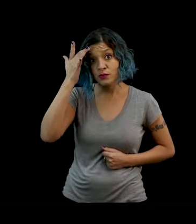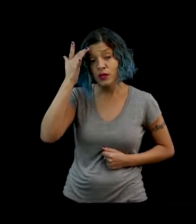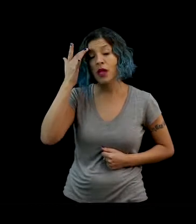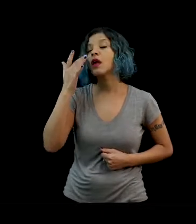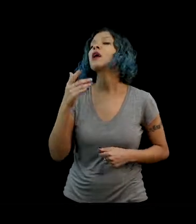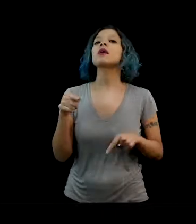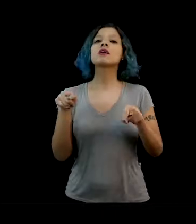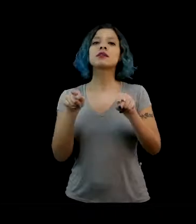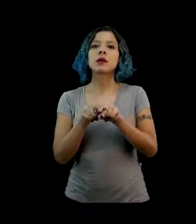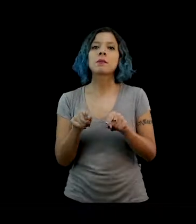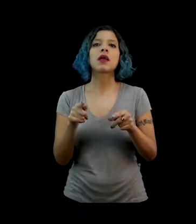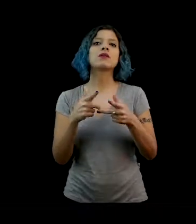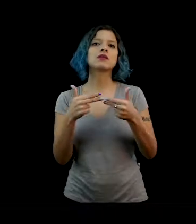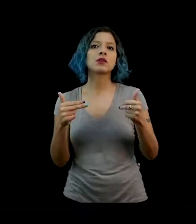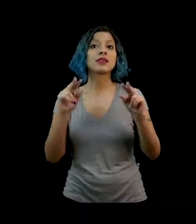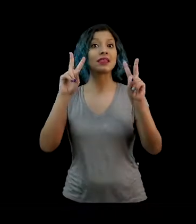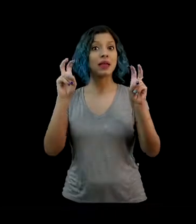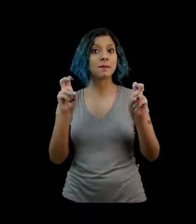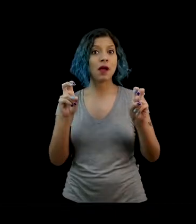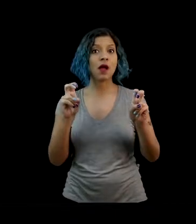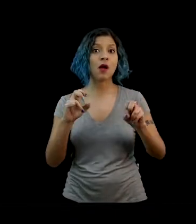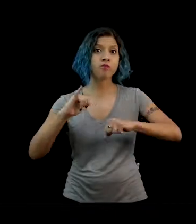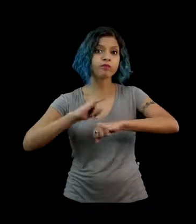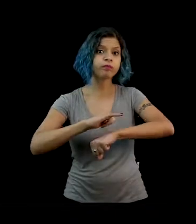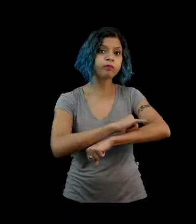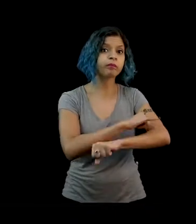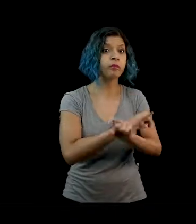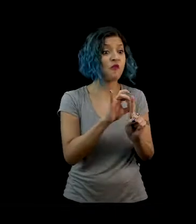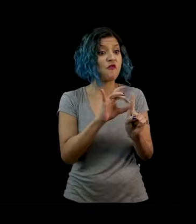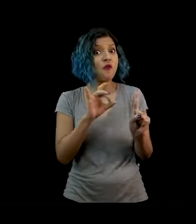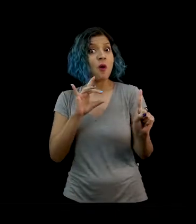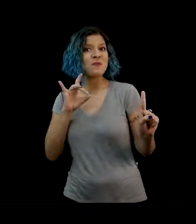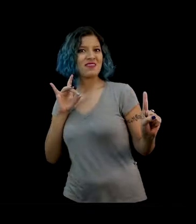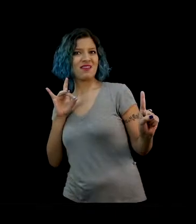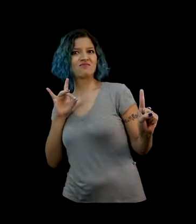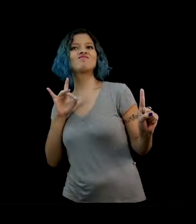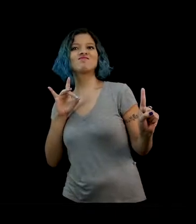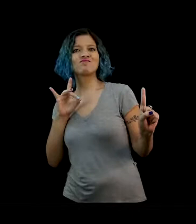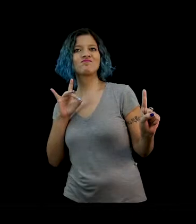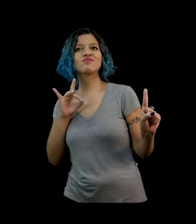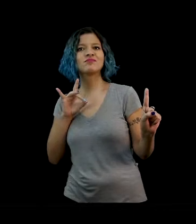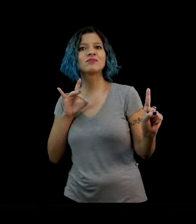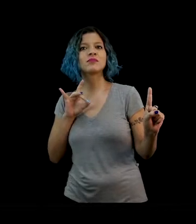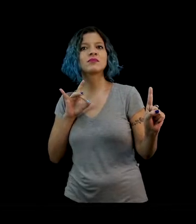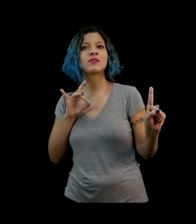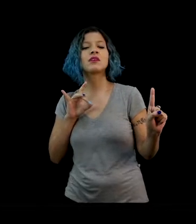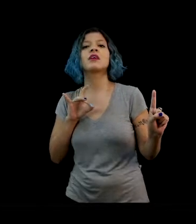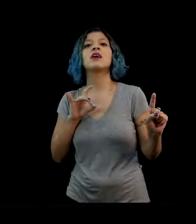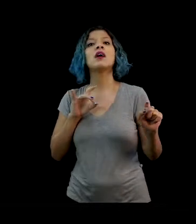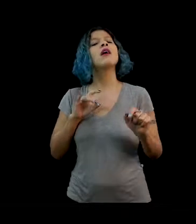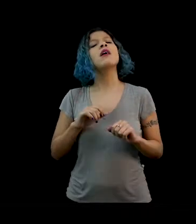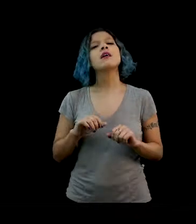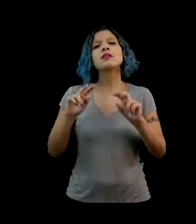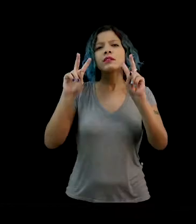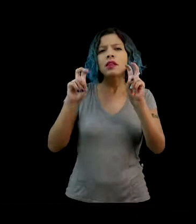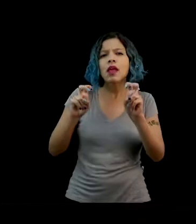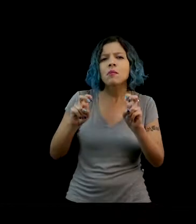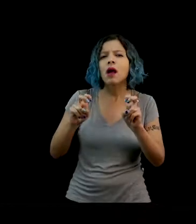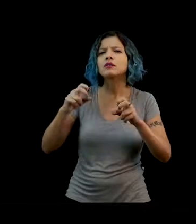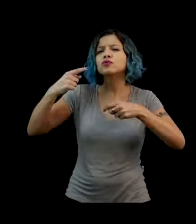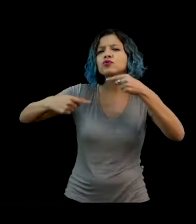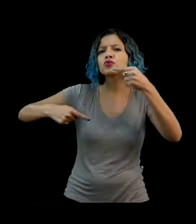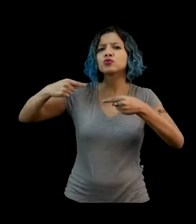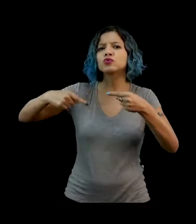questões relacionadas a gordofobia e é tudo que tem a ver com esse não se sentir à vontade